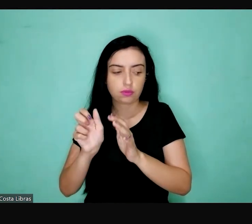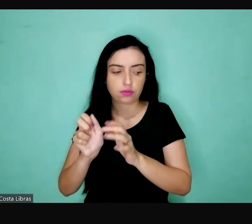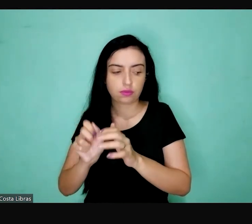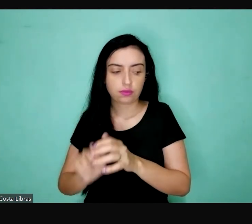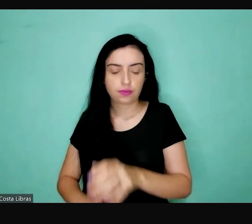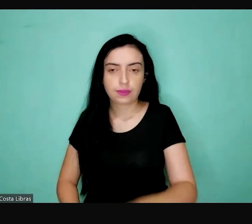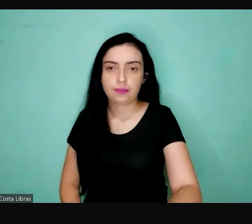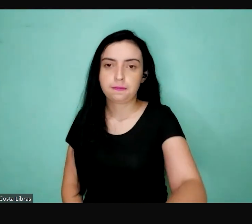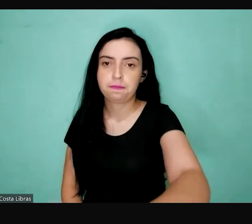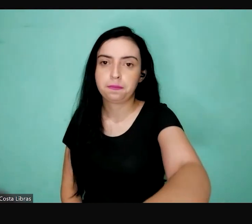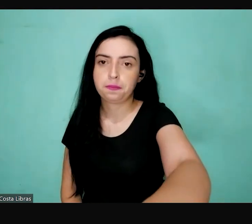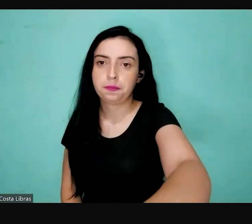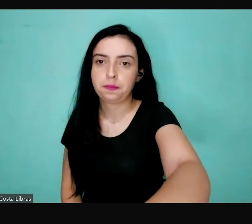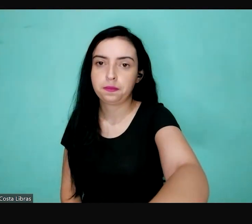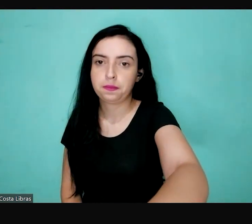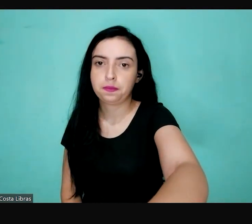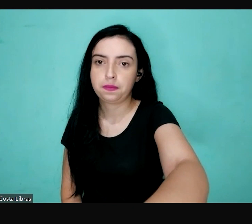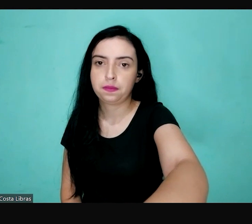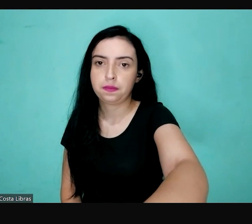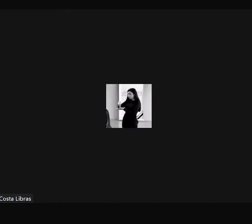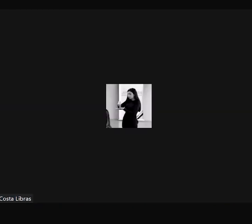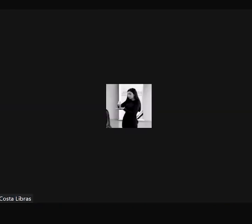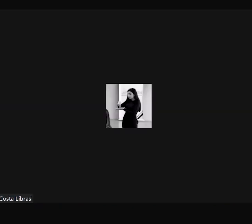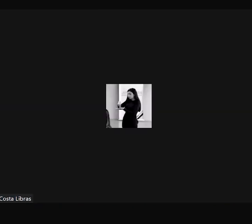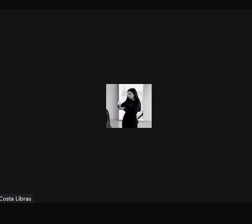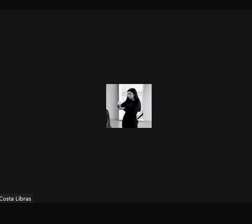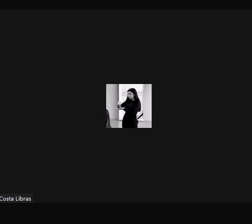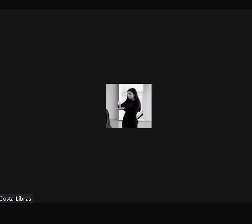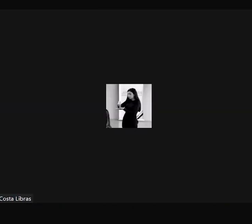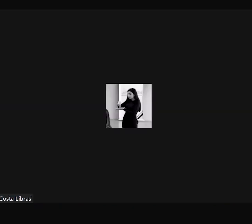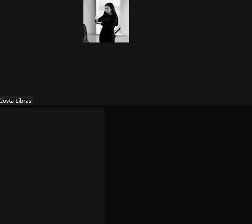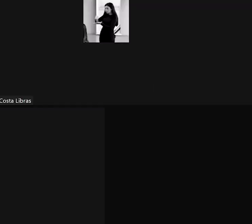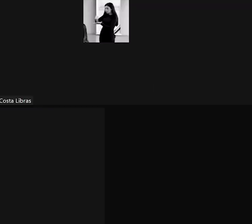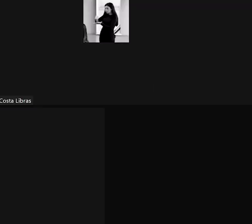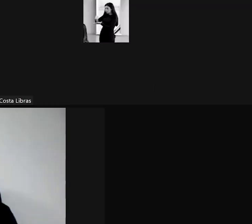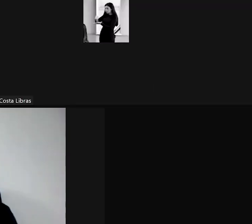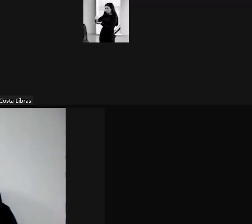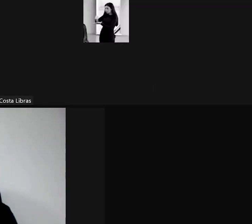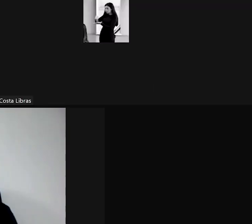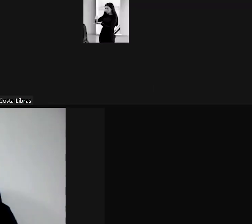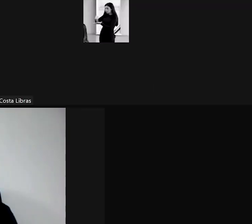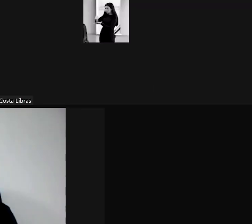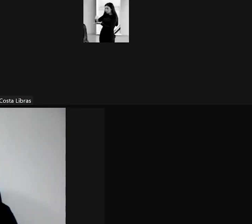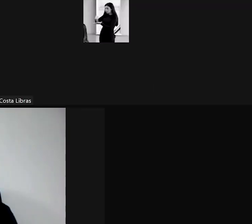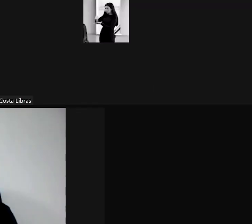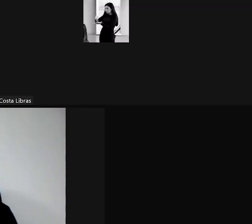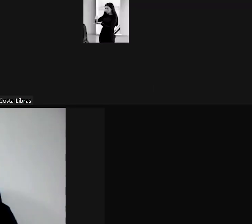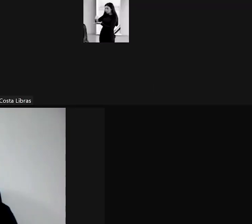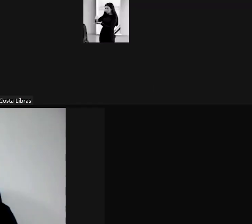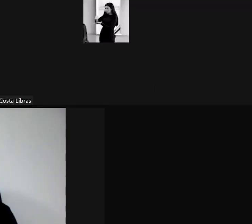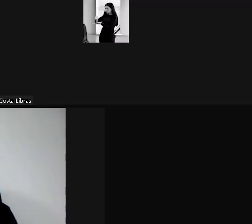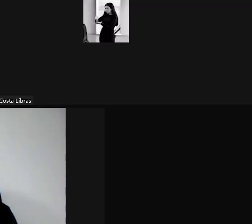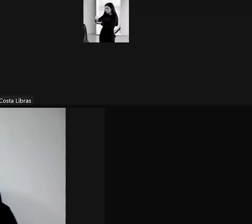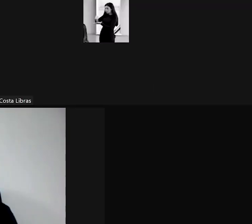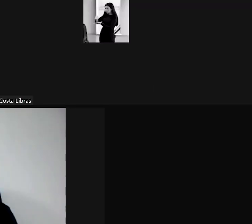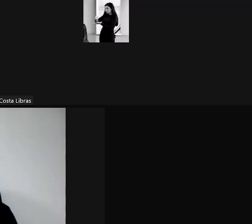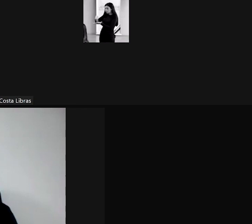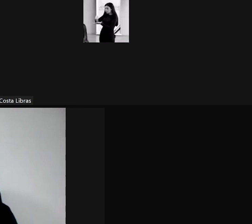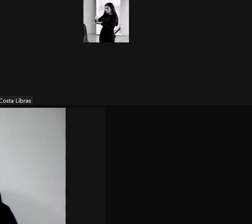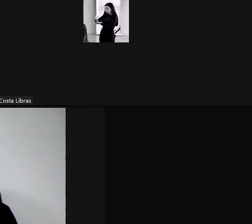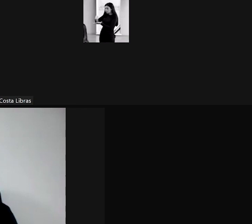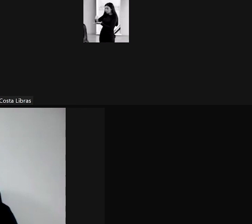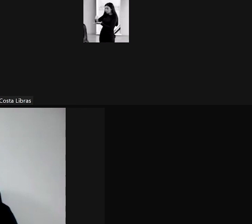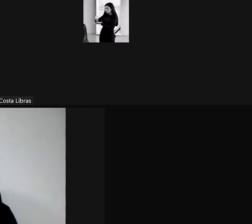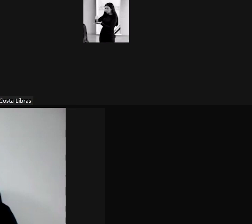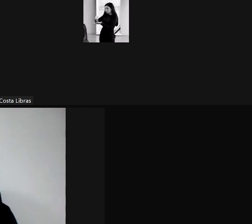Esse direito europeu também tem diferentes formas, diferentes processos. Na transmissão de Libras, a imagem de Mona